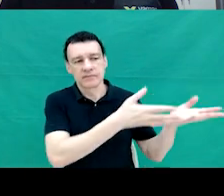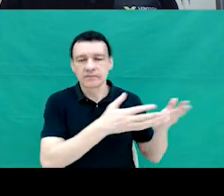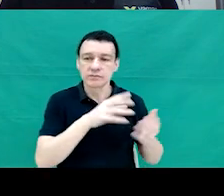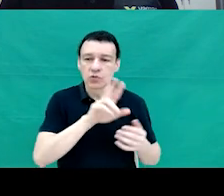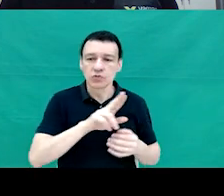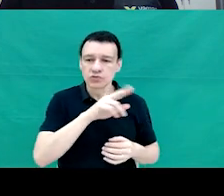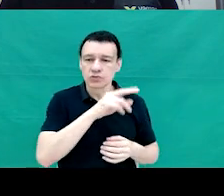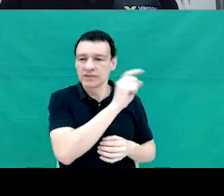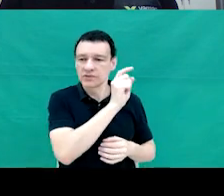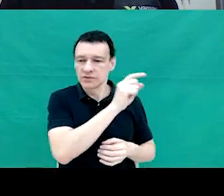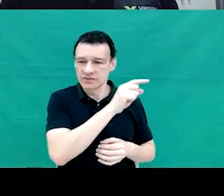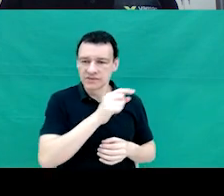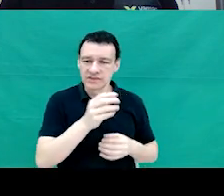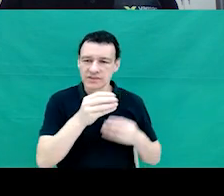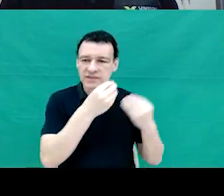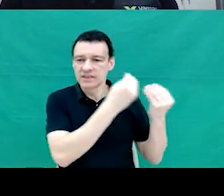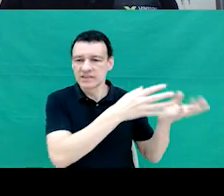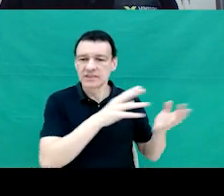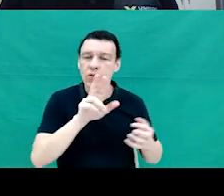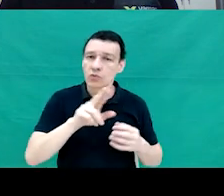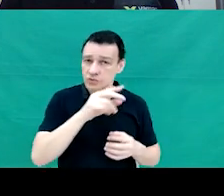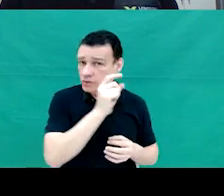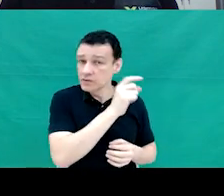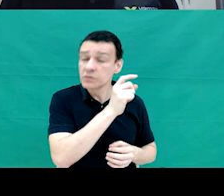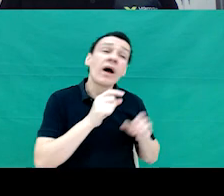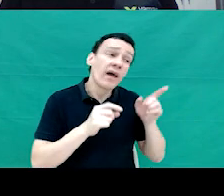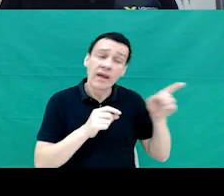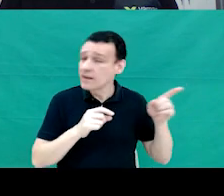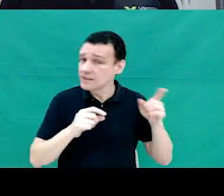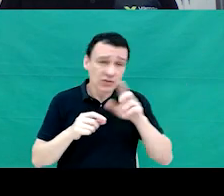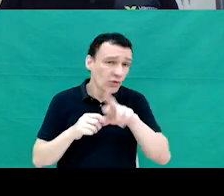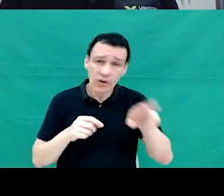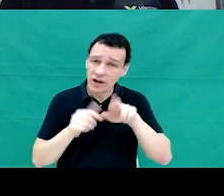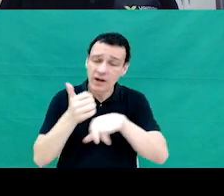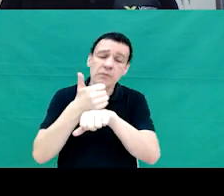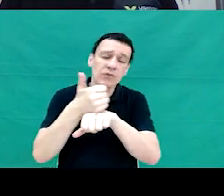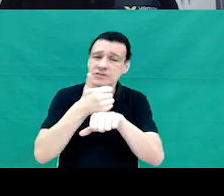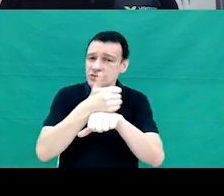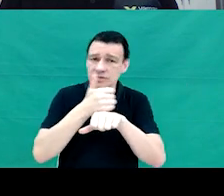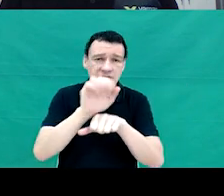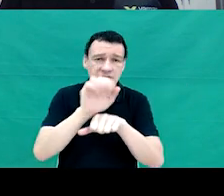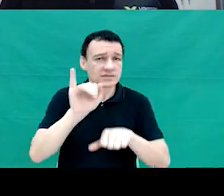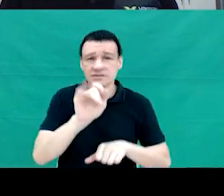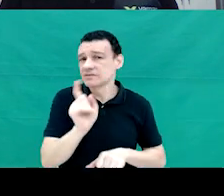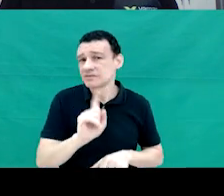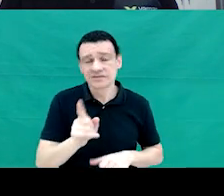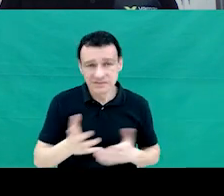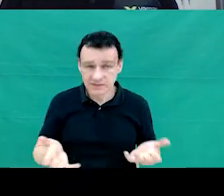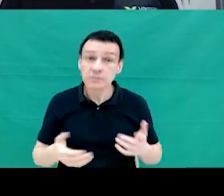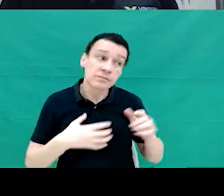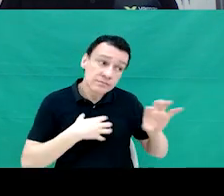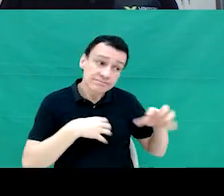de acordo com o seu público-alvo, e pensando no seu público-alvo, tendo empatia, você consegue sim